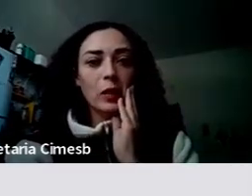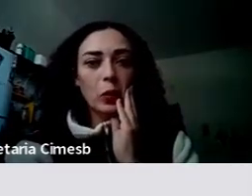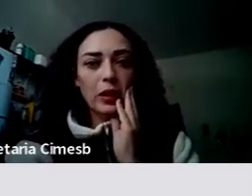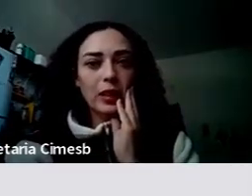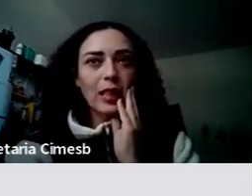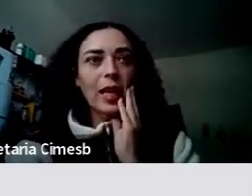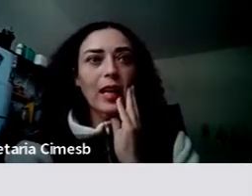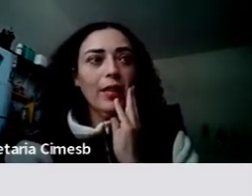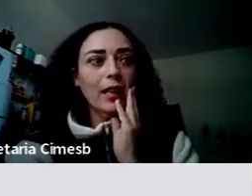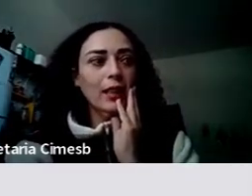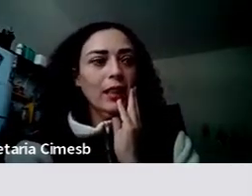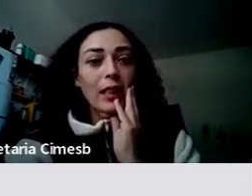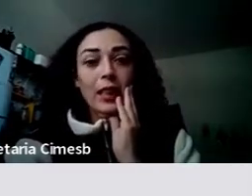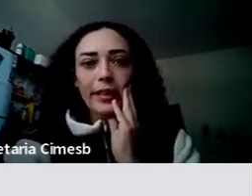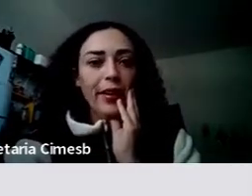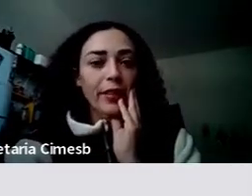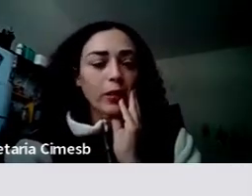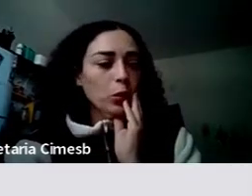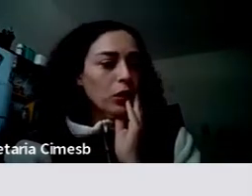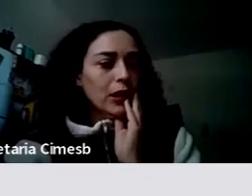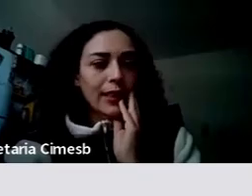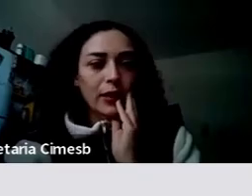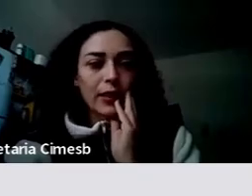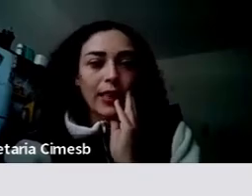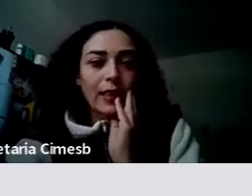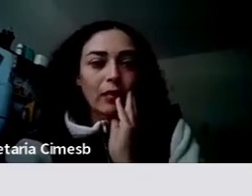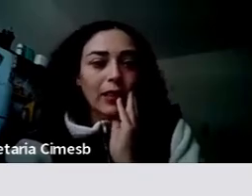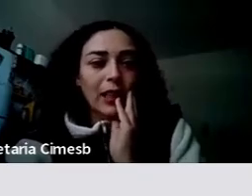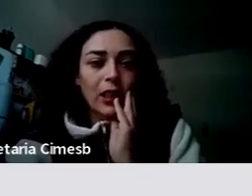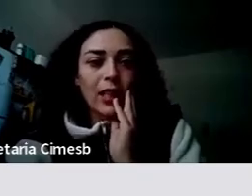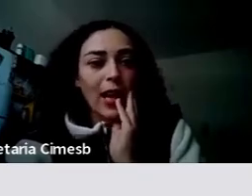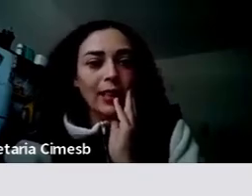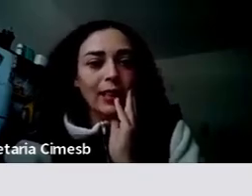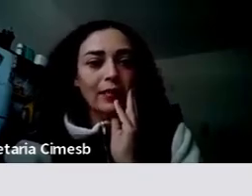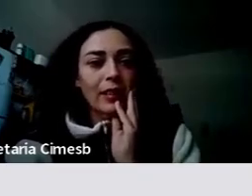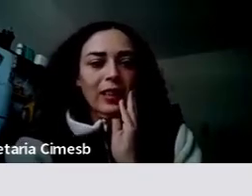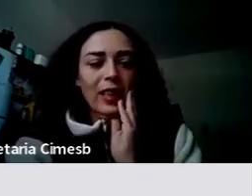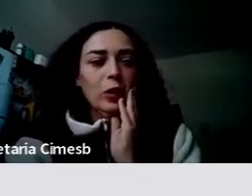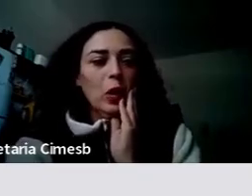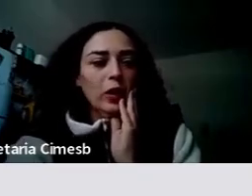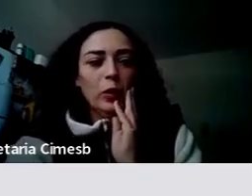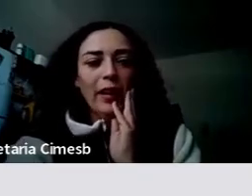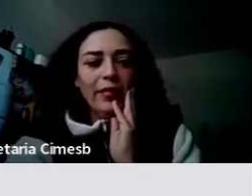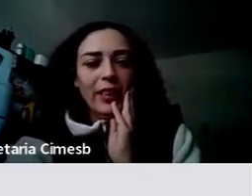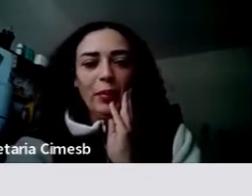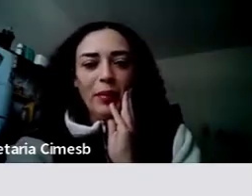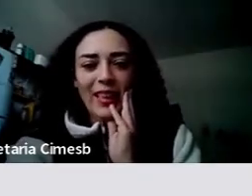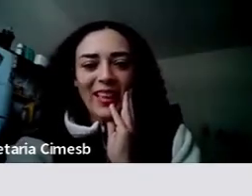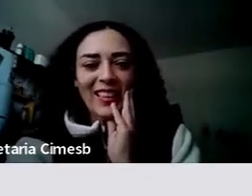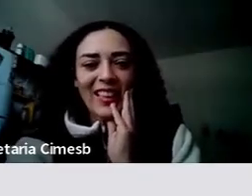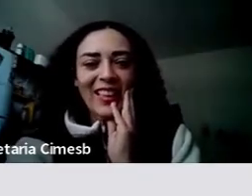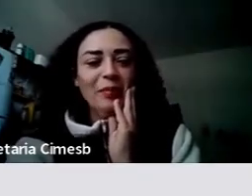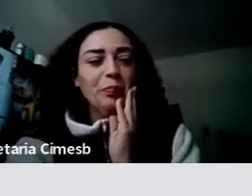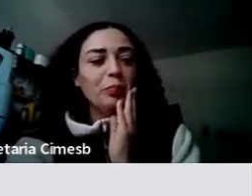ela tem das coisas. E aí ela fala, ela observava tudo assim, ó, só que ela não entendia nada. E na escola colocava ela na